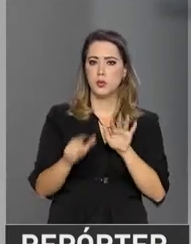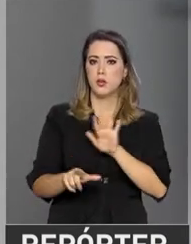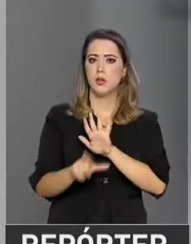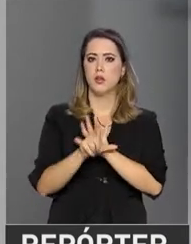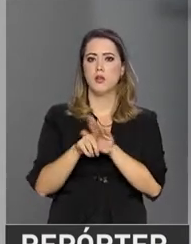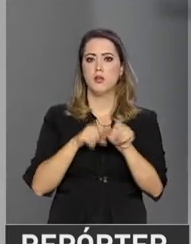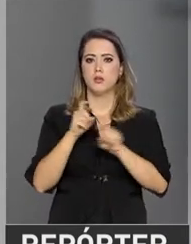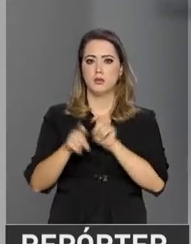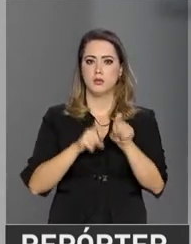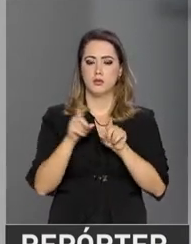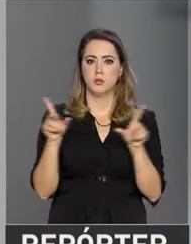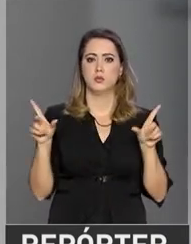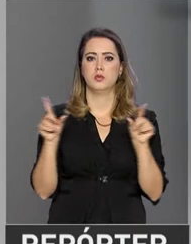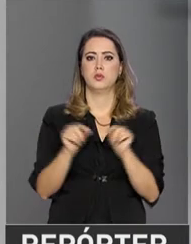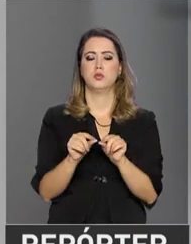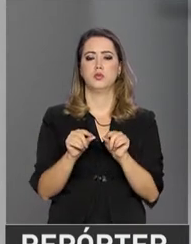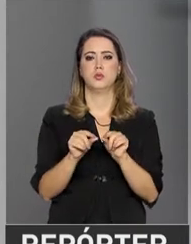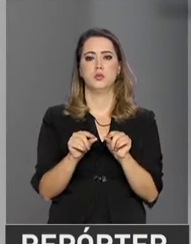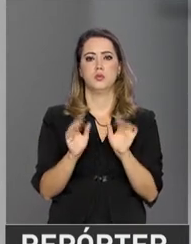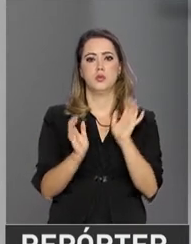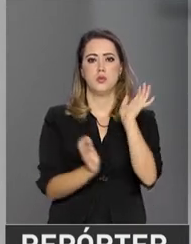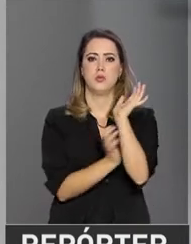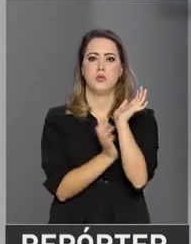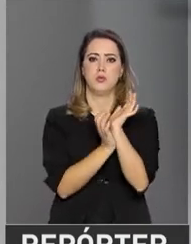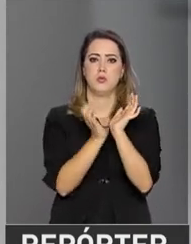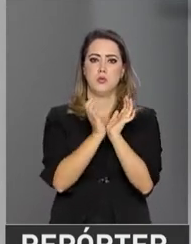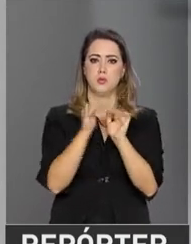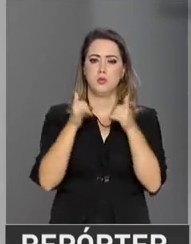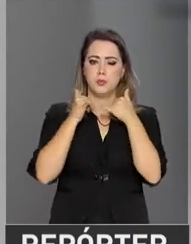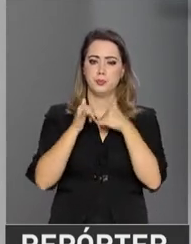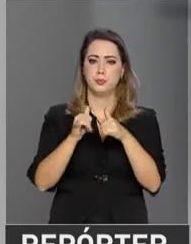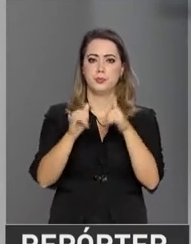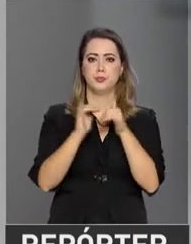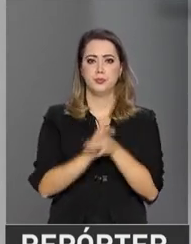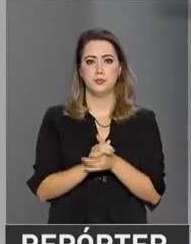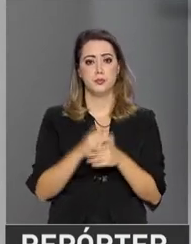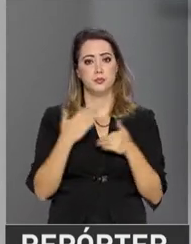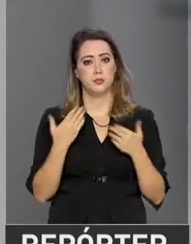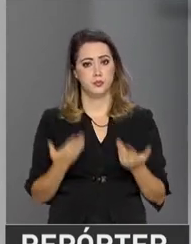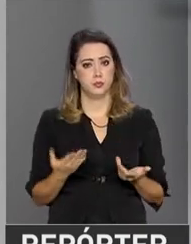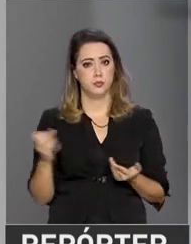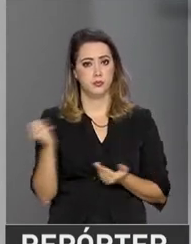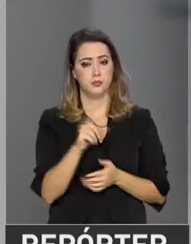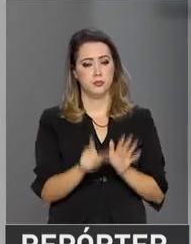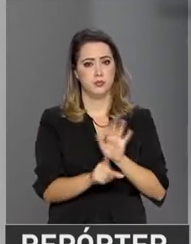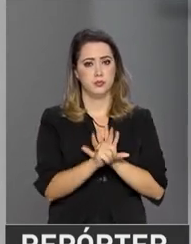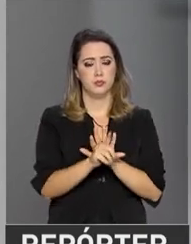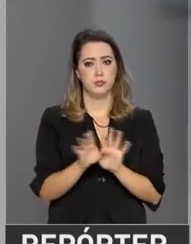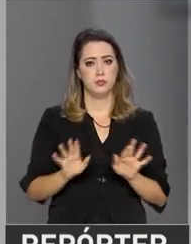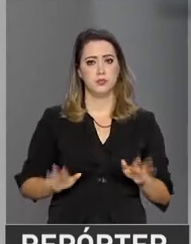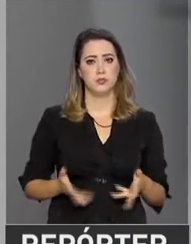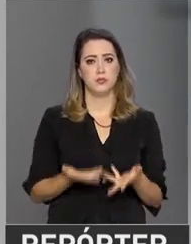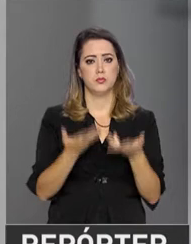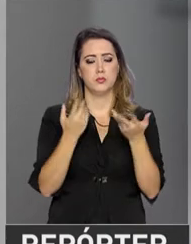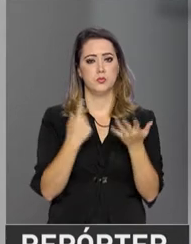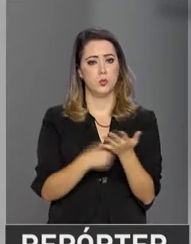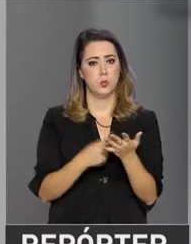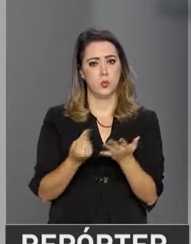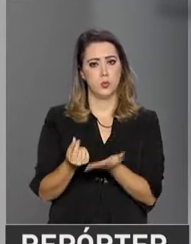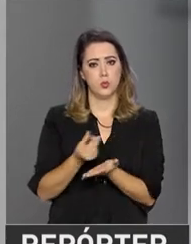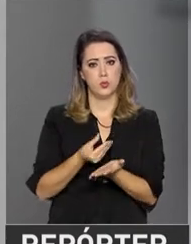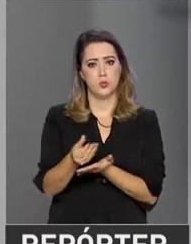de informática para reduzir a burocracia no setor eletroeletrônico para temer a nova lei vai incentivar o aporte de recursos